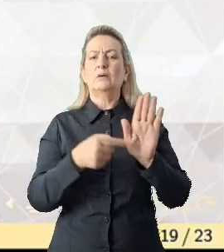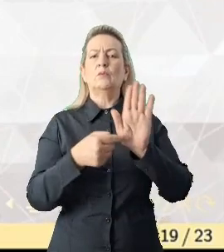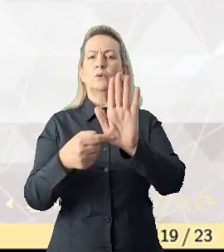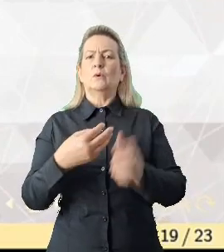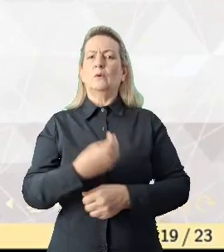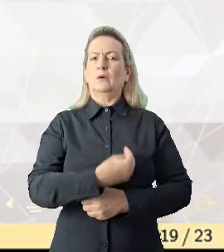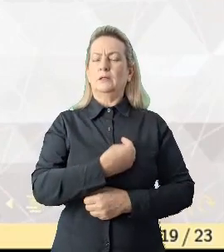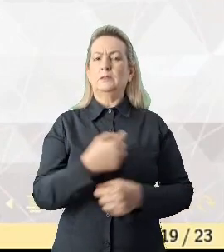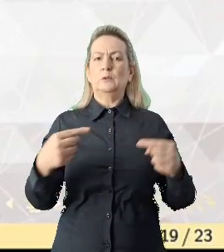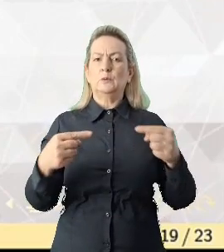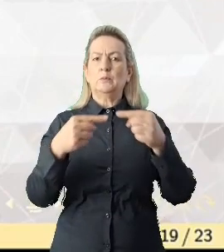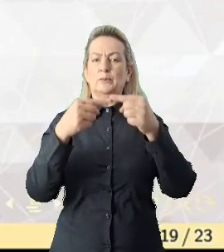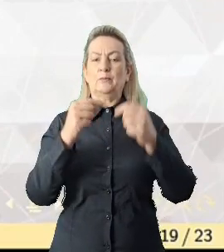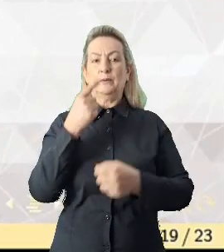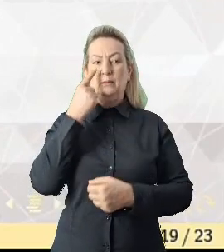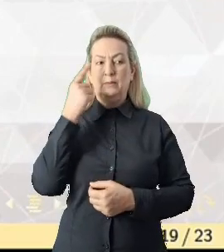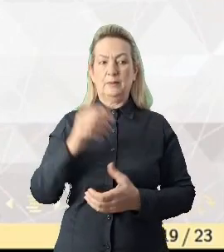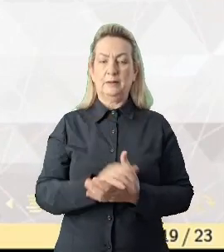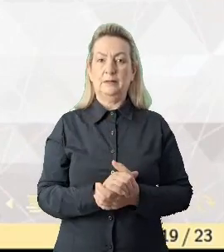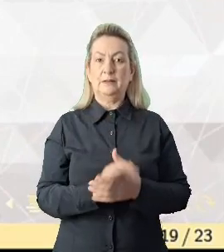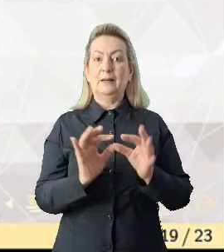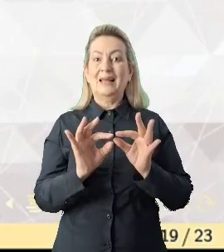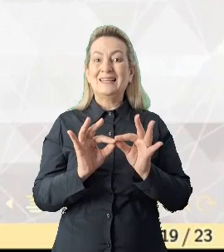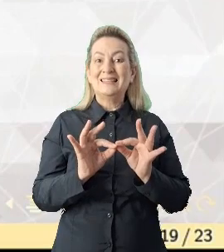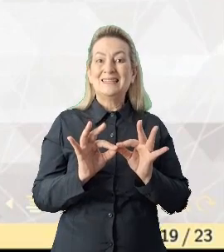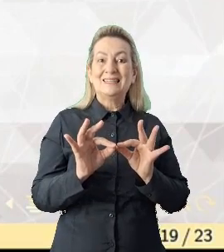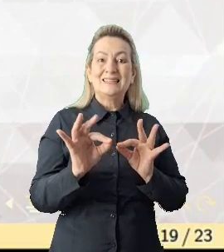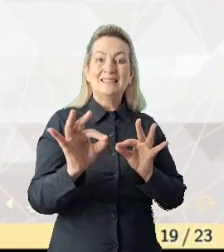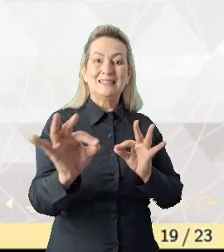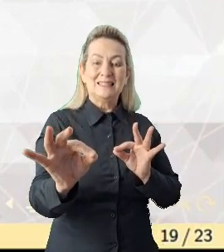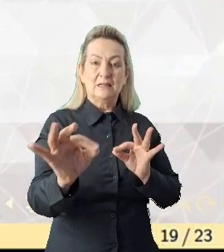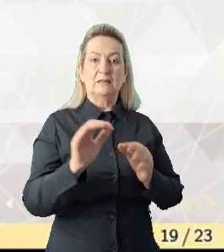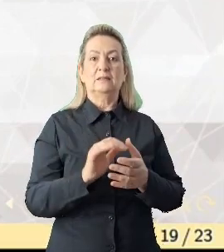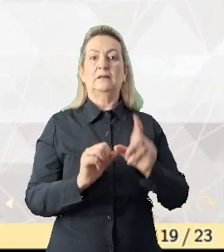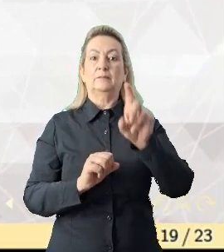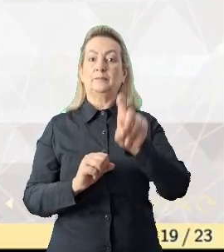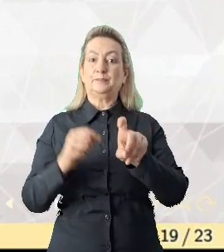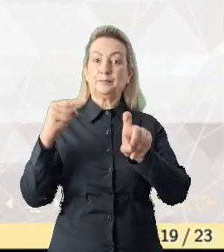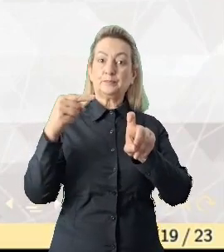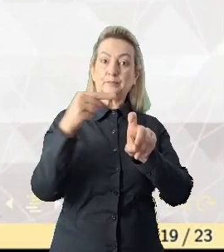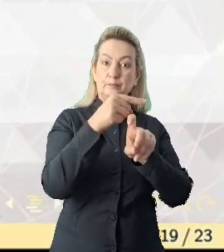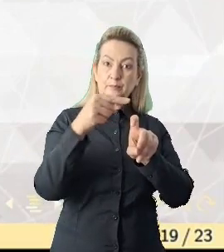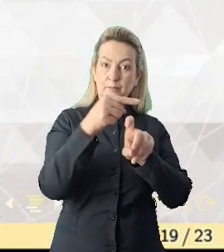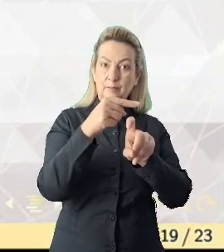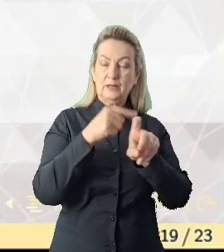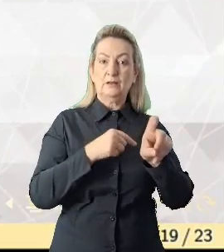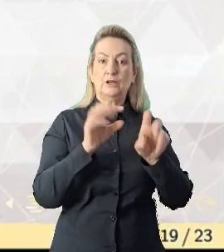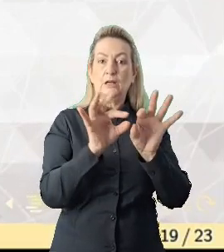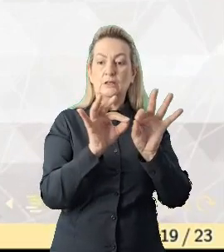quantidades. A relação empírica de Pearson mostrou que existe uma relação que é das distribuições. A